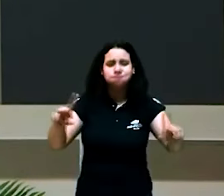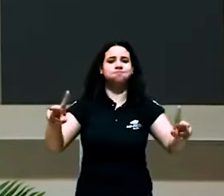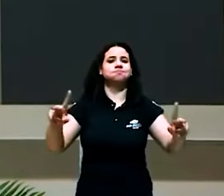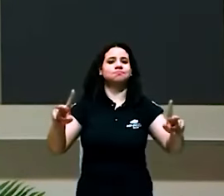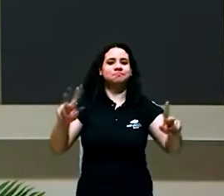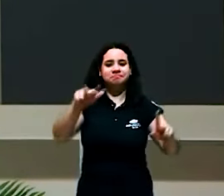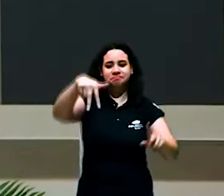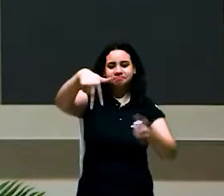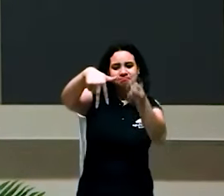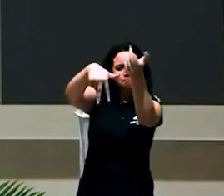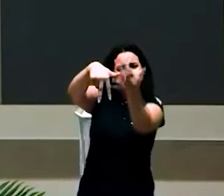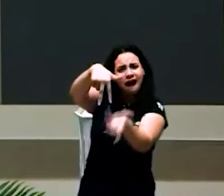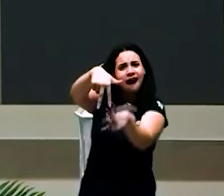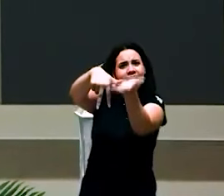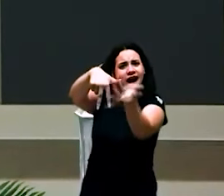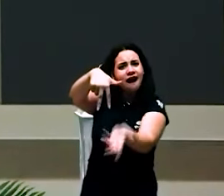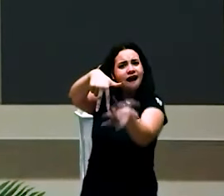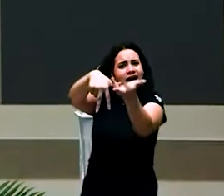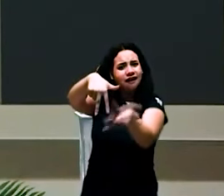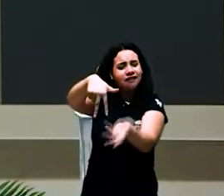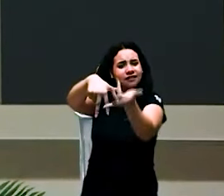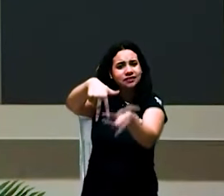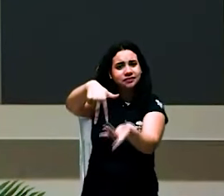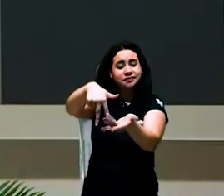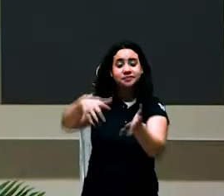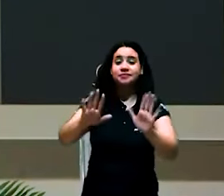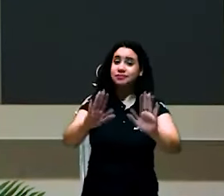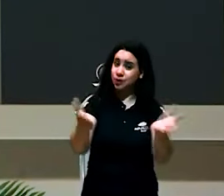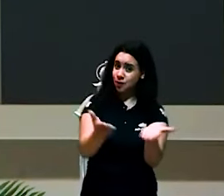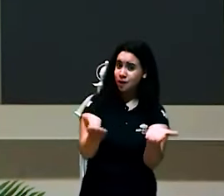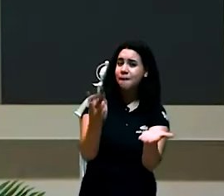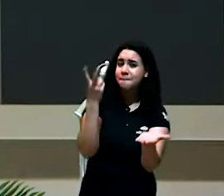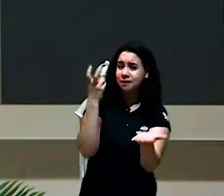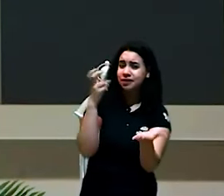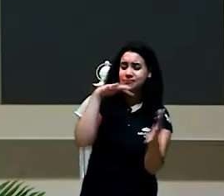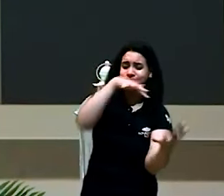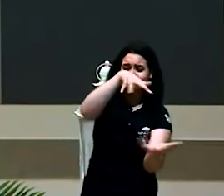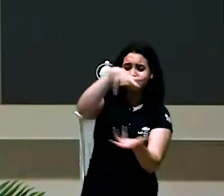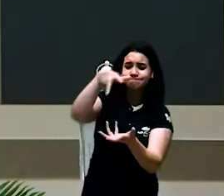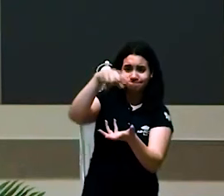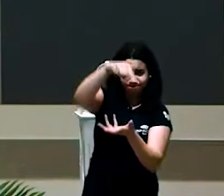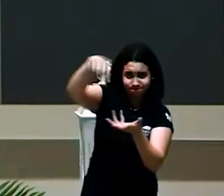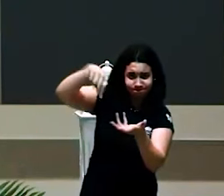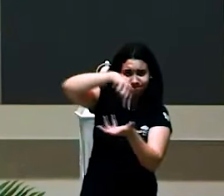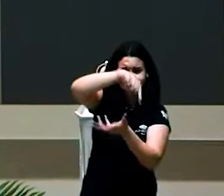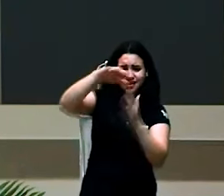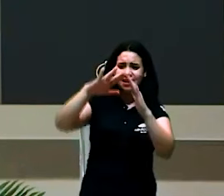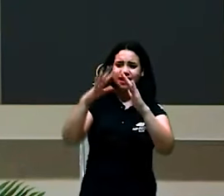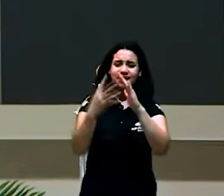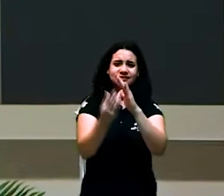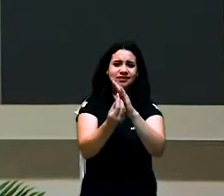mundo. Perderam a identidade com o Espírito Santo. E faz aquilo que o Espírito Santo